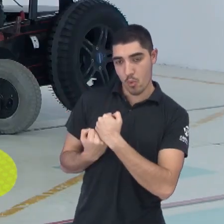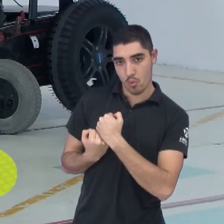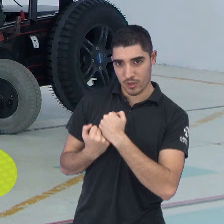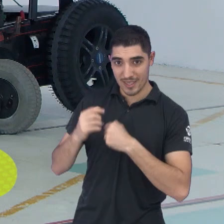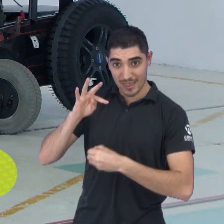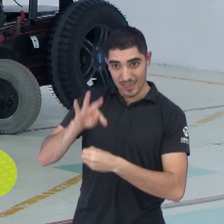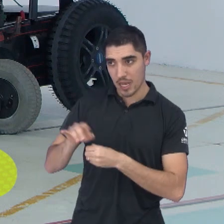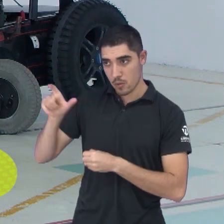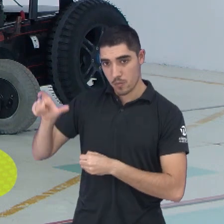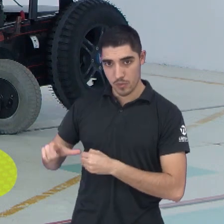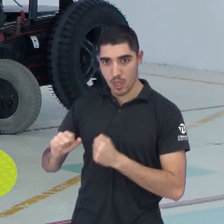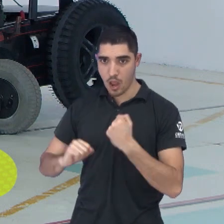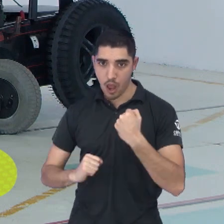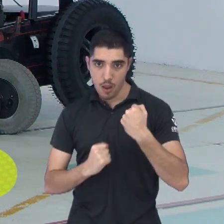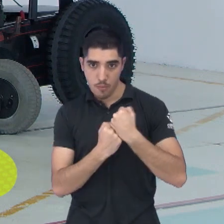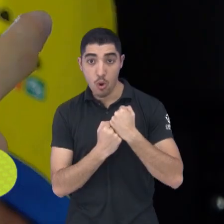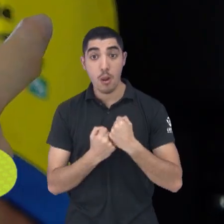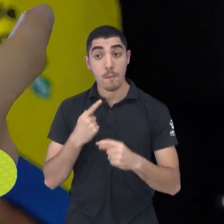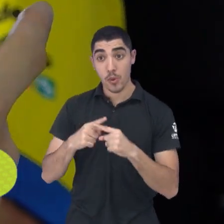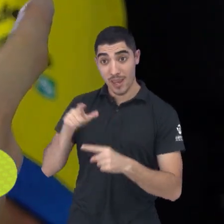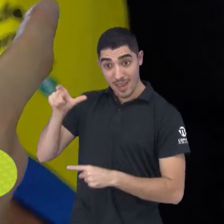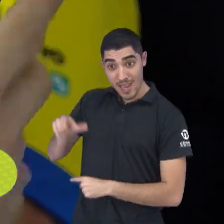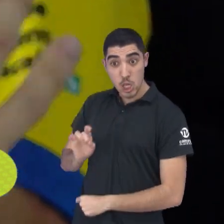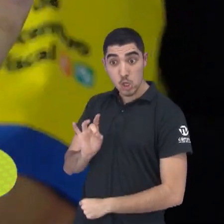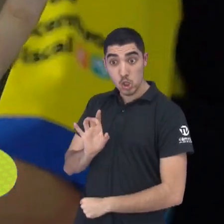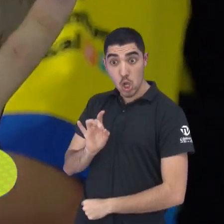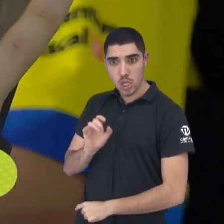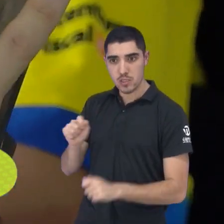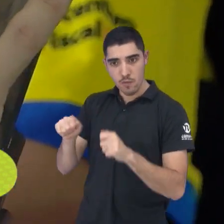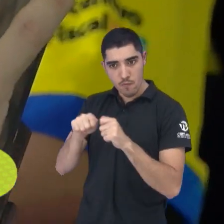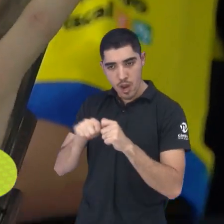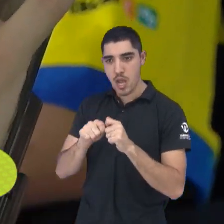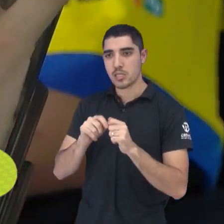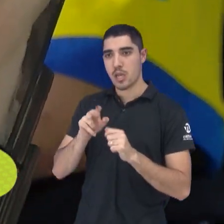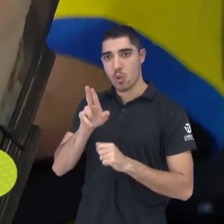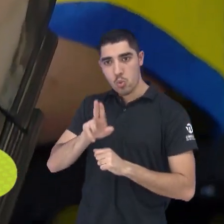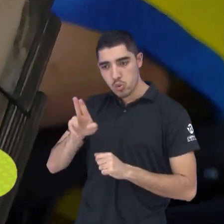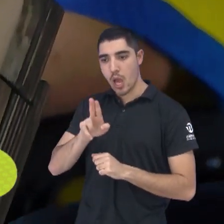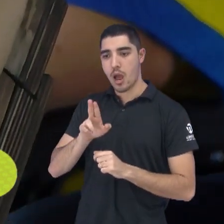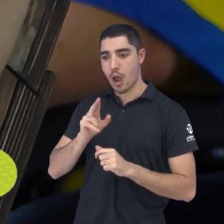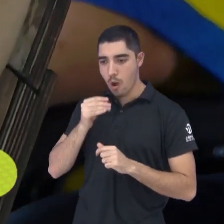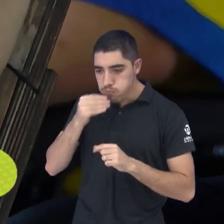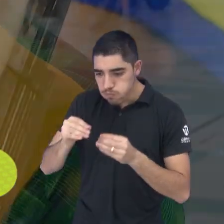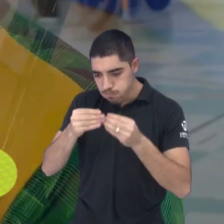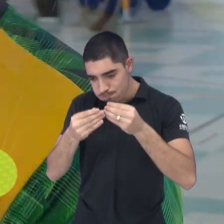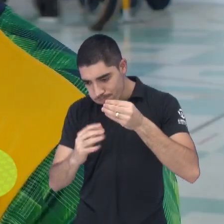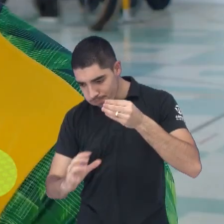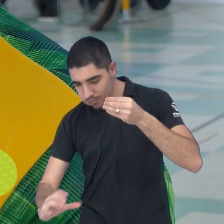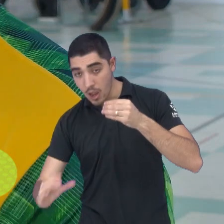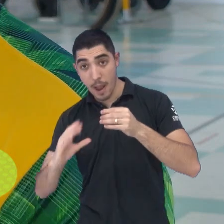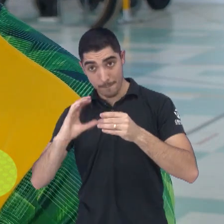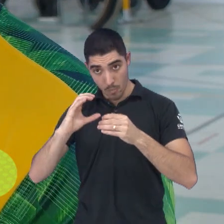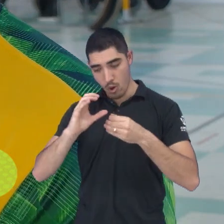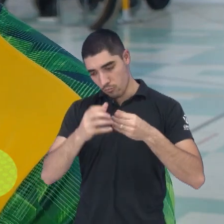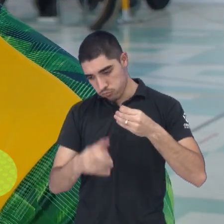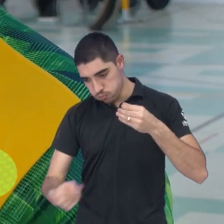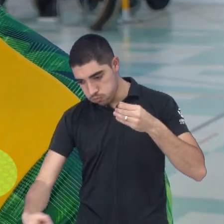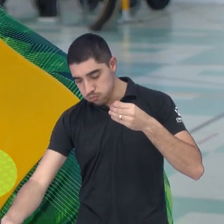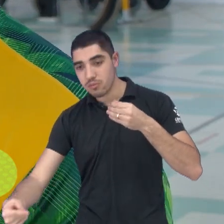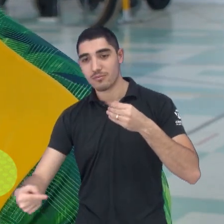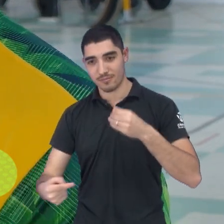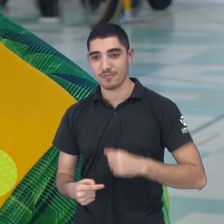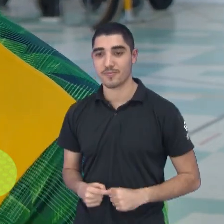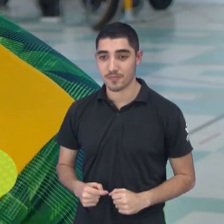toda a movimentação do equipamento, manuseio dos materiais, das bolas, e segue todo o comando que o atleta quer durante o